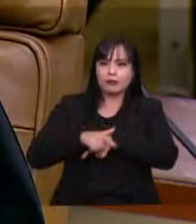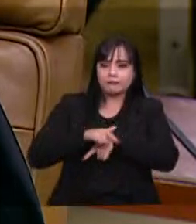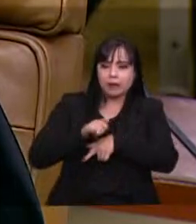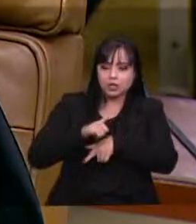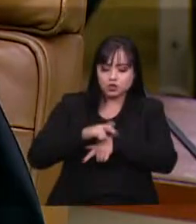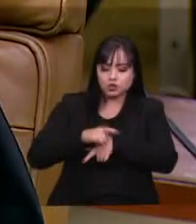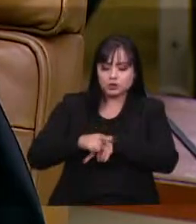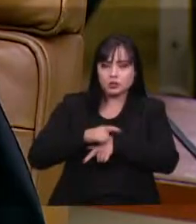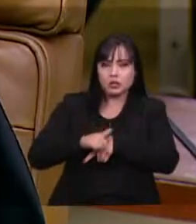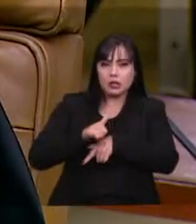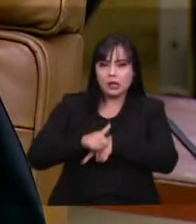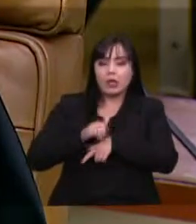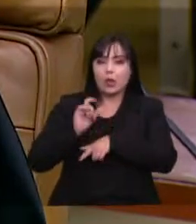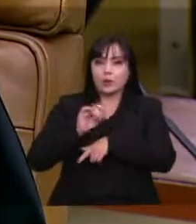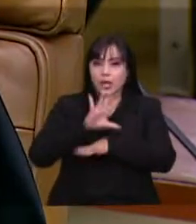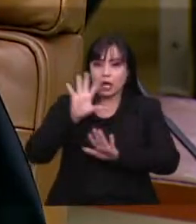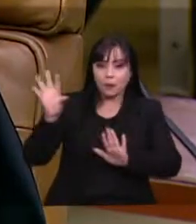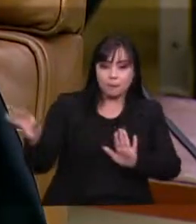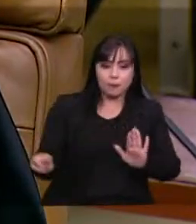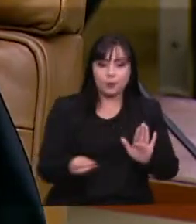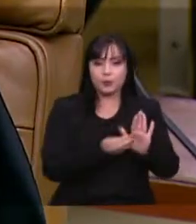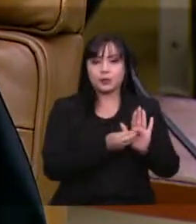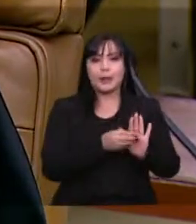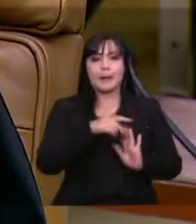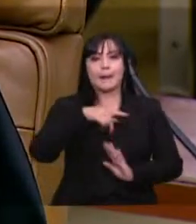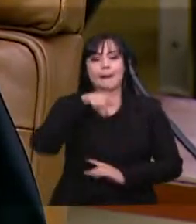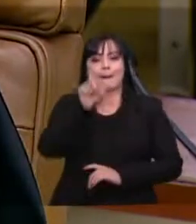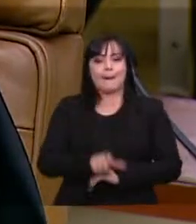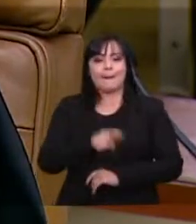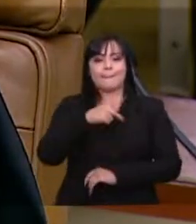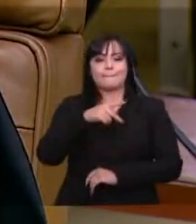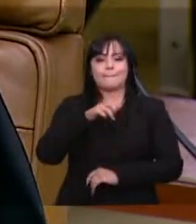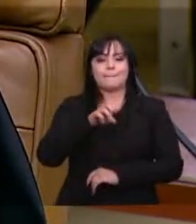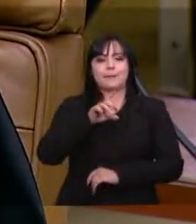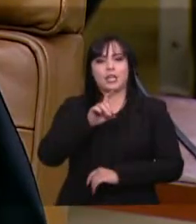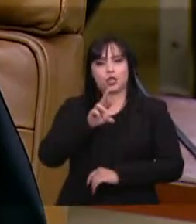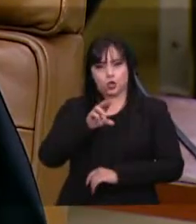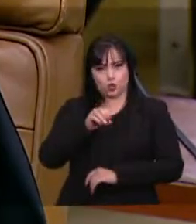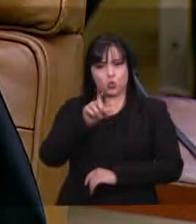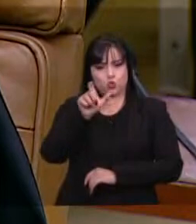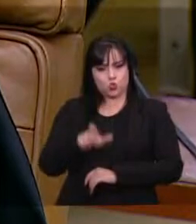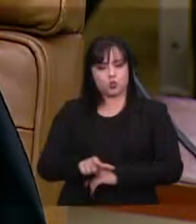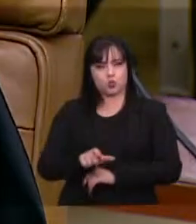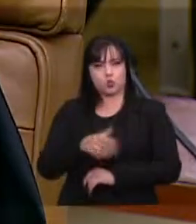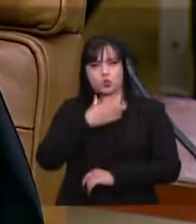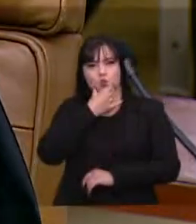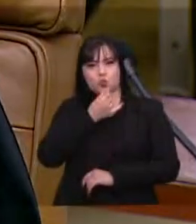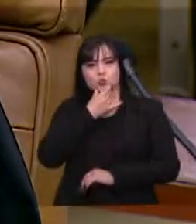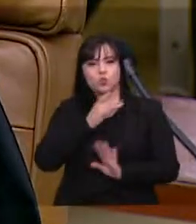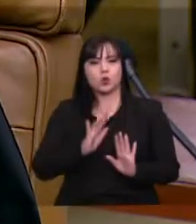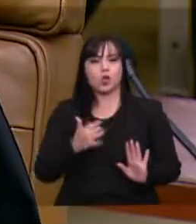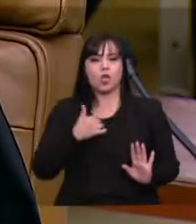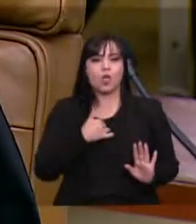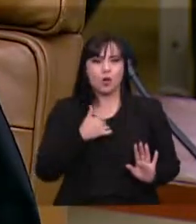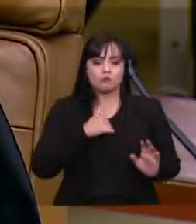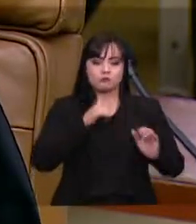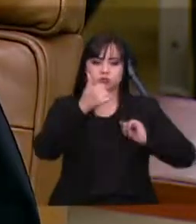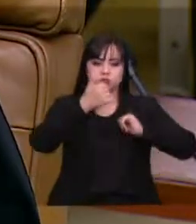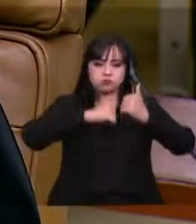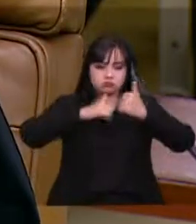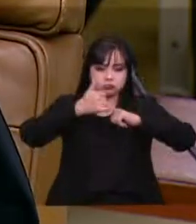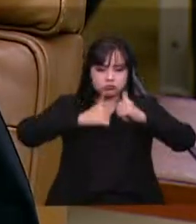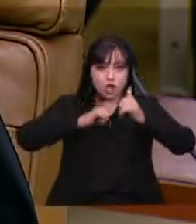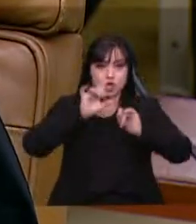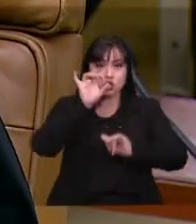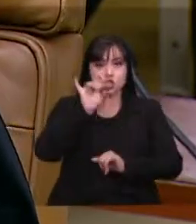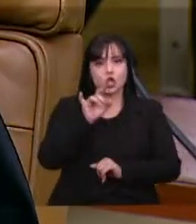é a que é atribuída a Pedro Paulo bergamasque de Leoni Ramos e eu estou aqui analisando